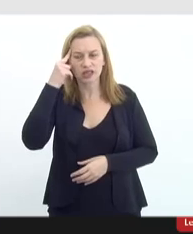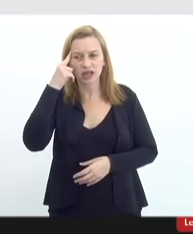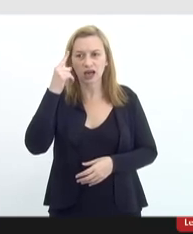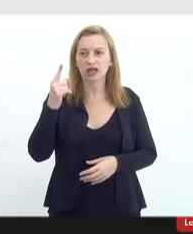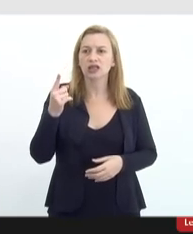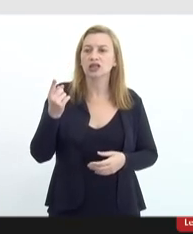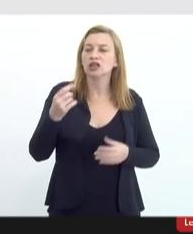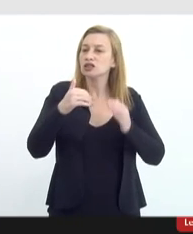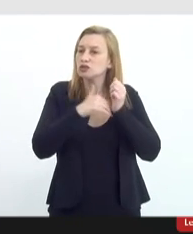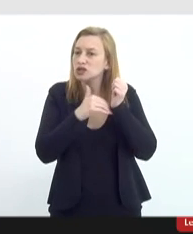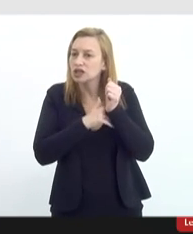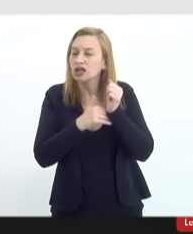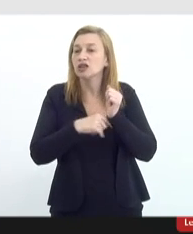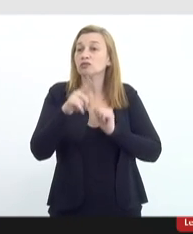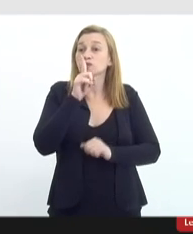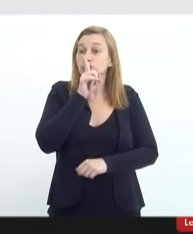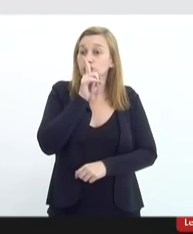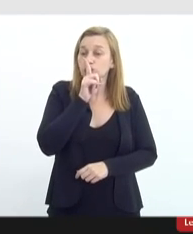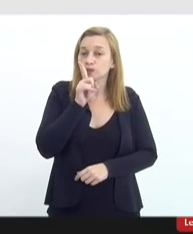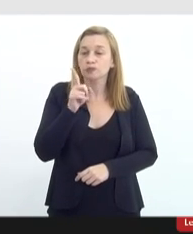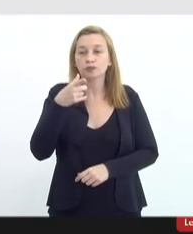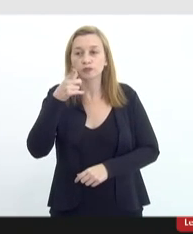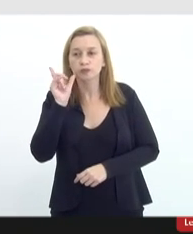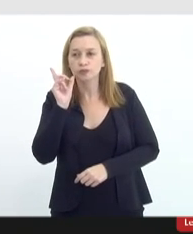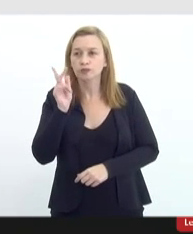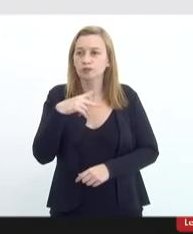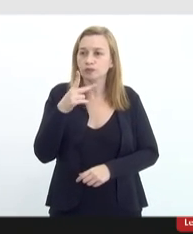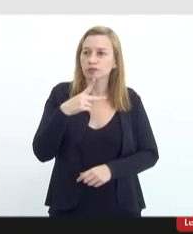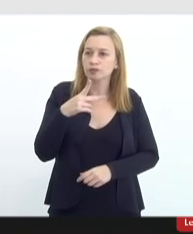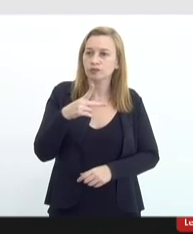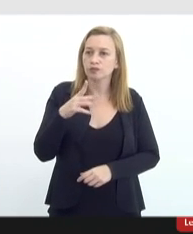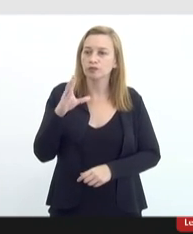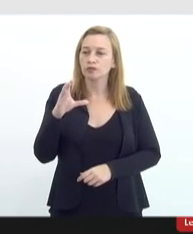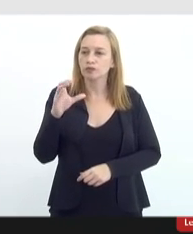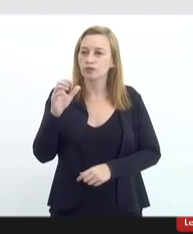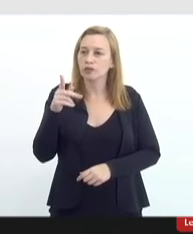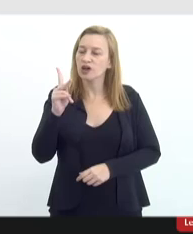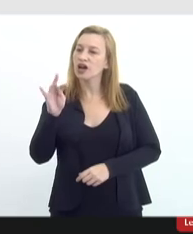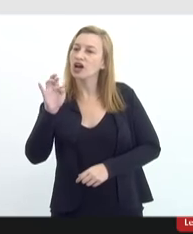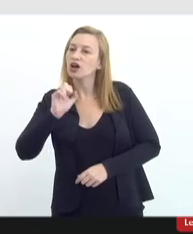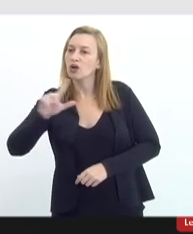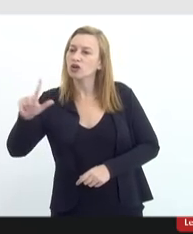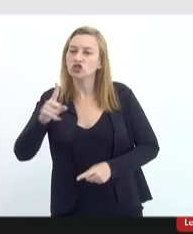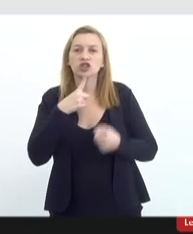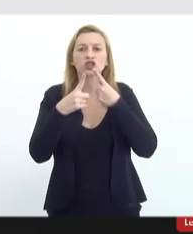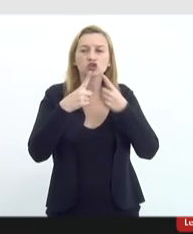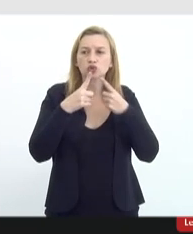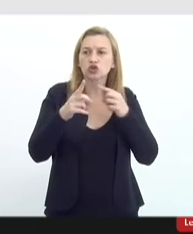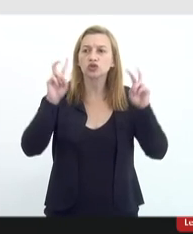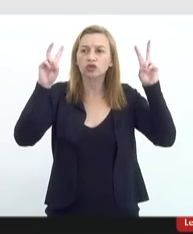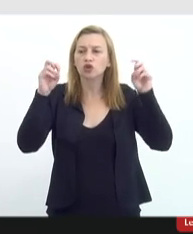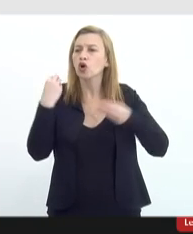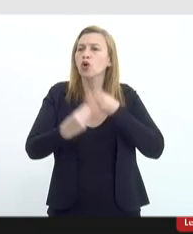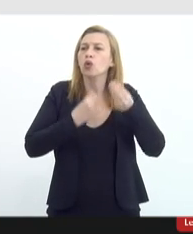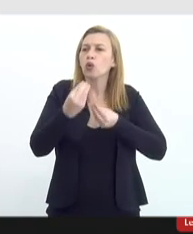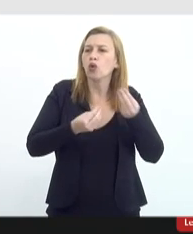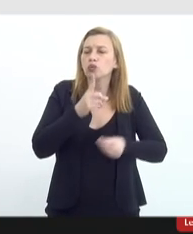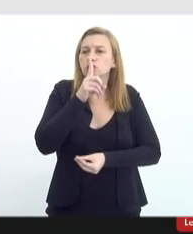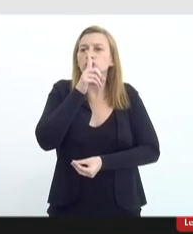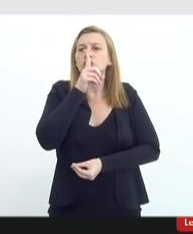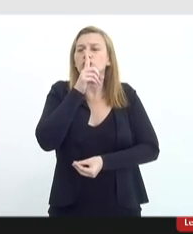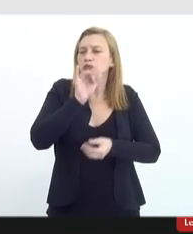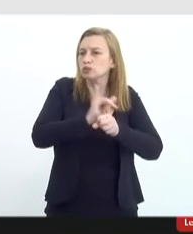segredo, a dinâmica do silêncio. Ontem na banca aí da Carol Carolina, discutindo essa questão, né, de como às vezes o silêncio é